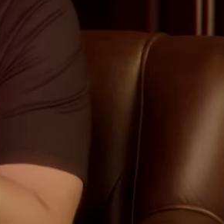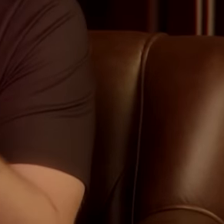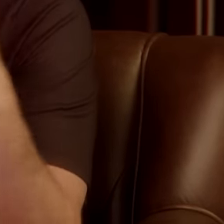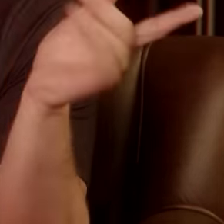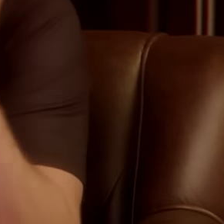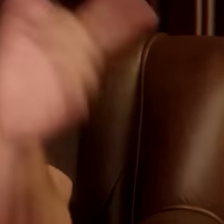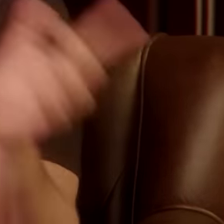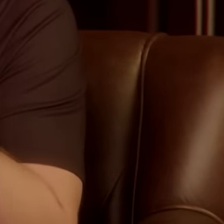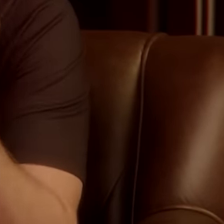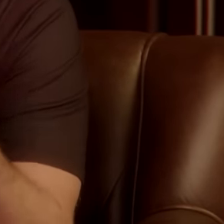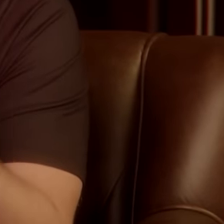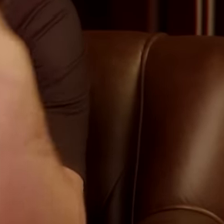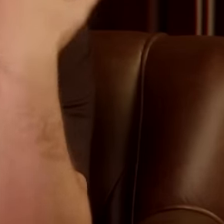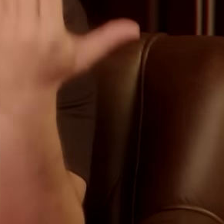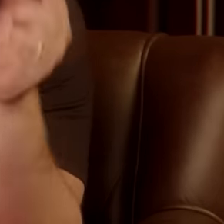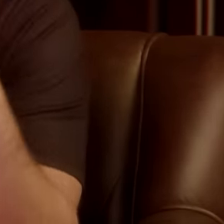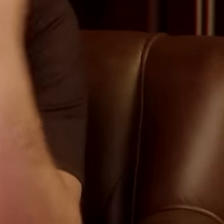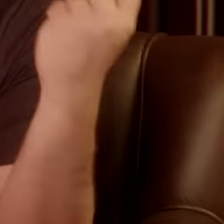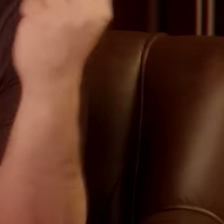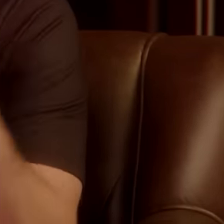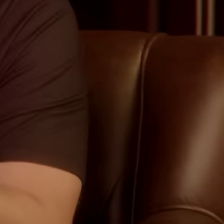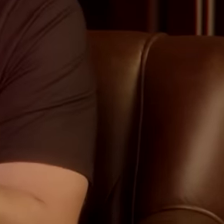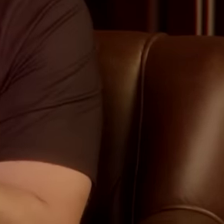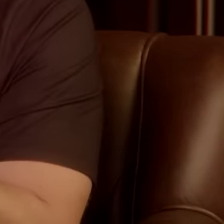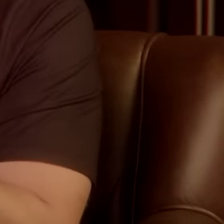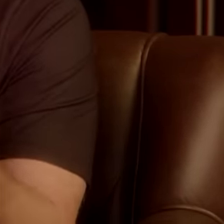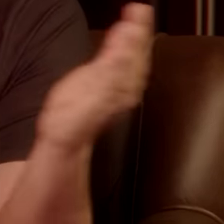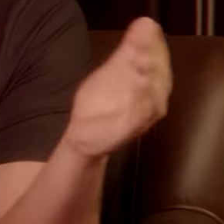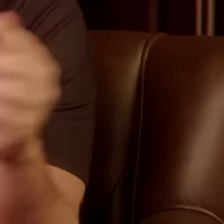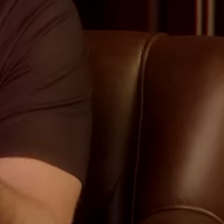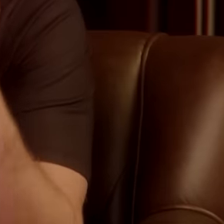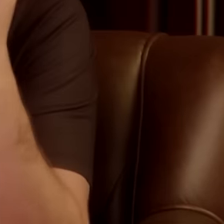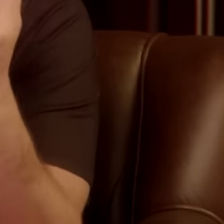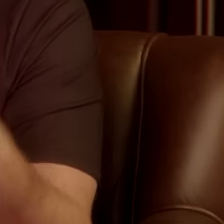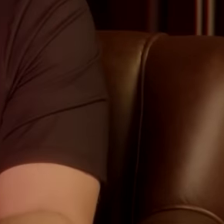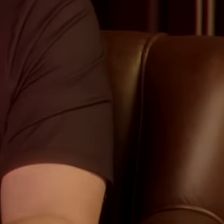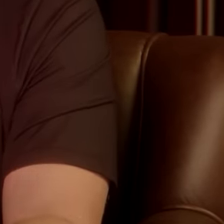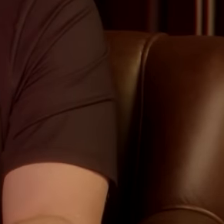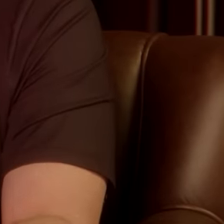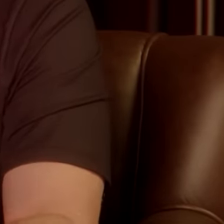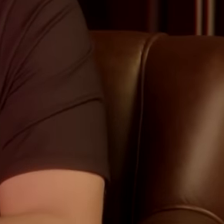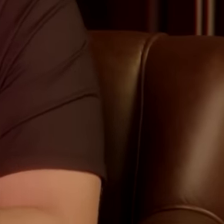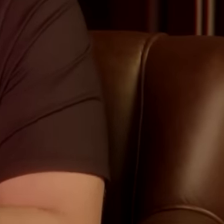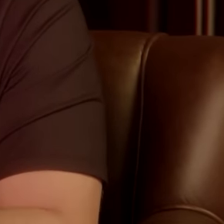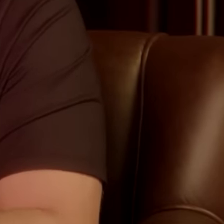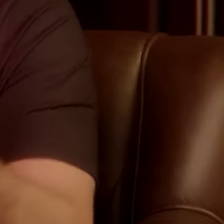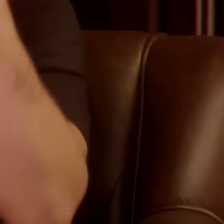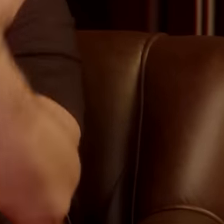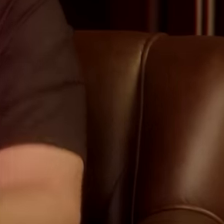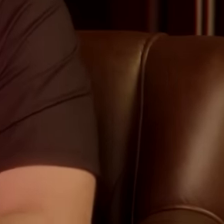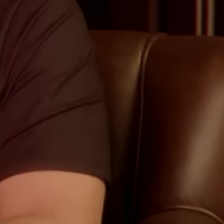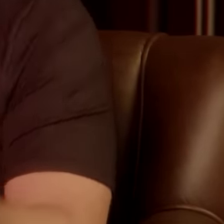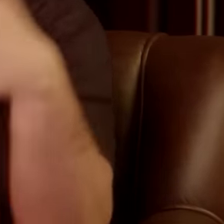você já vai escolhendo o seu corte dentro do próprio vídeo e antes eu preciso agradecer a Blaze Blaze para quem não conhece é